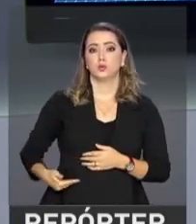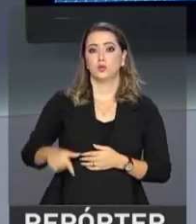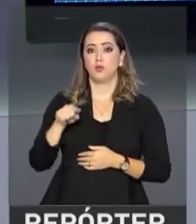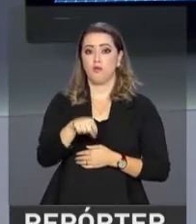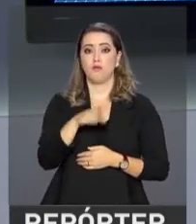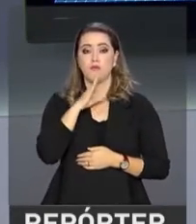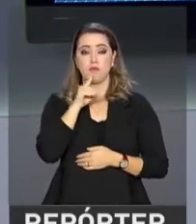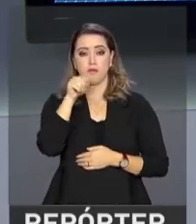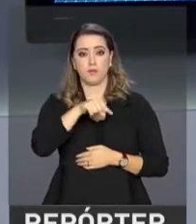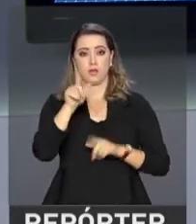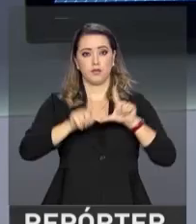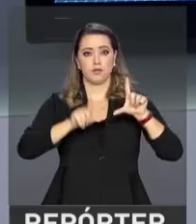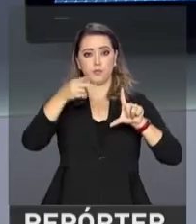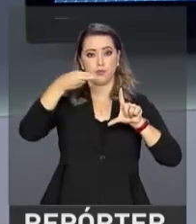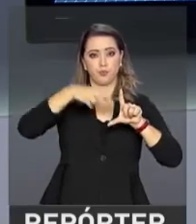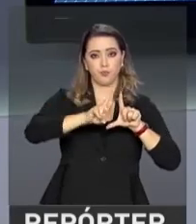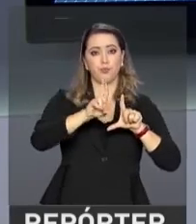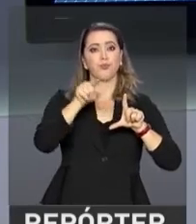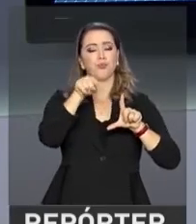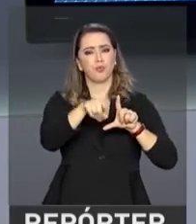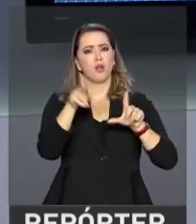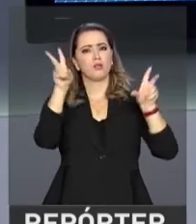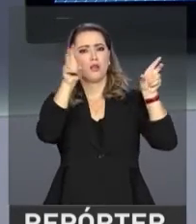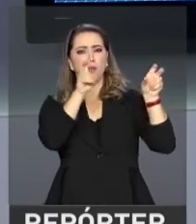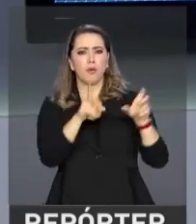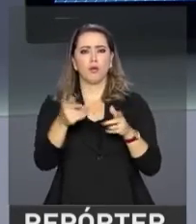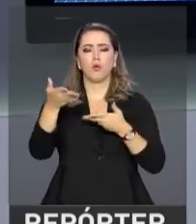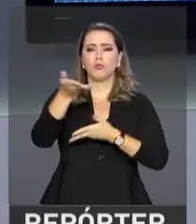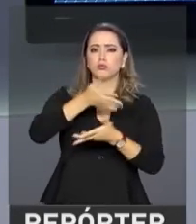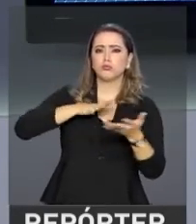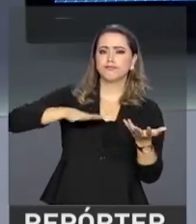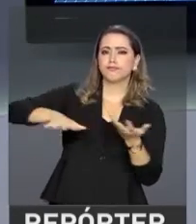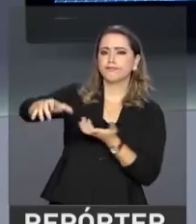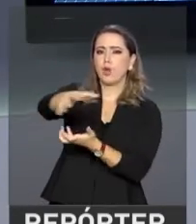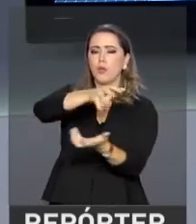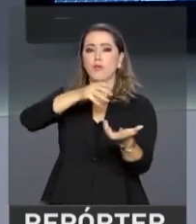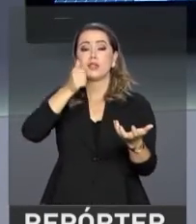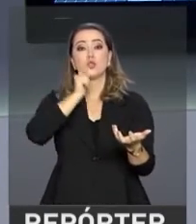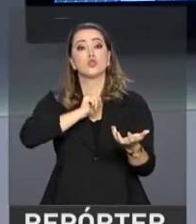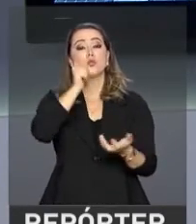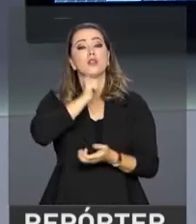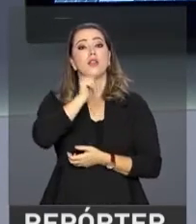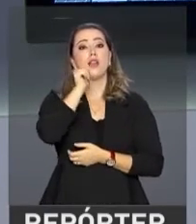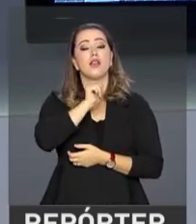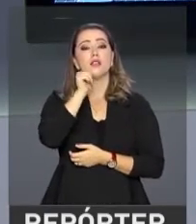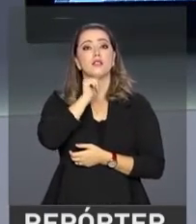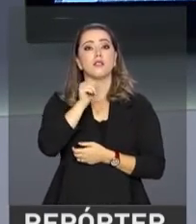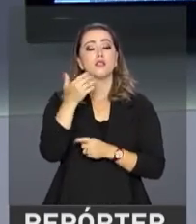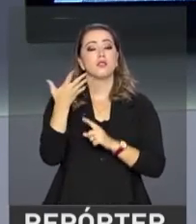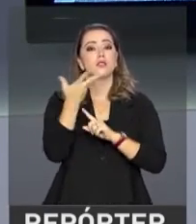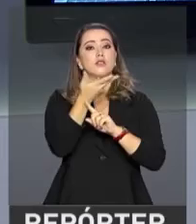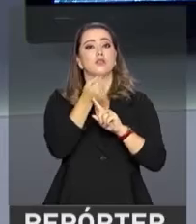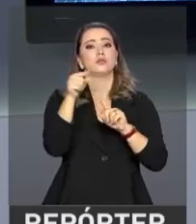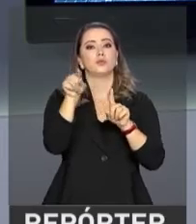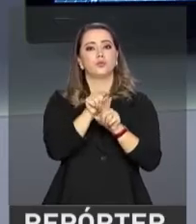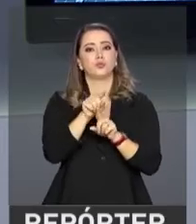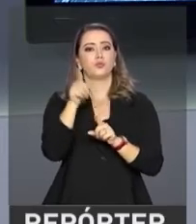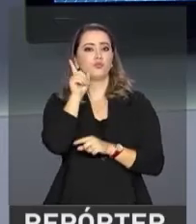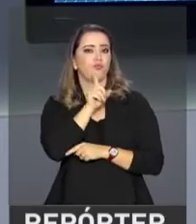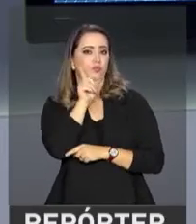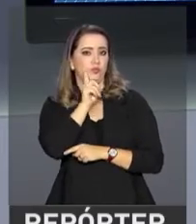tv nbr entre vários assuntos ela comentou sobre o movimento feminista das artistas americanas contra o assédio sexual